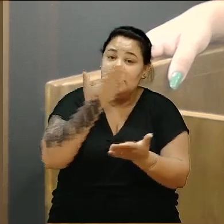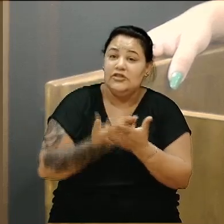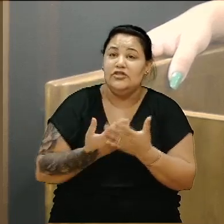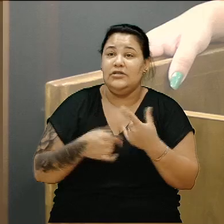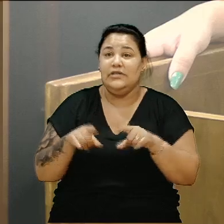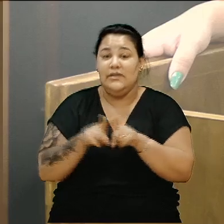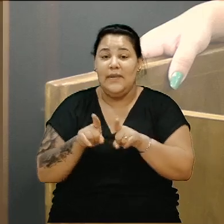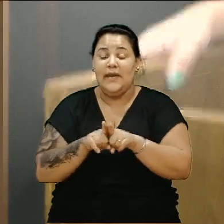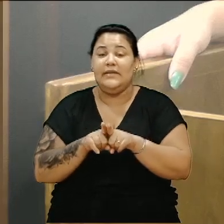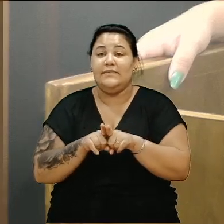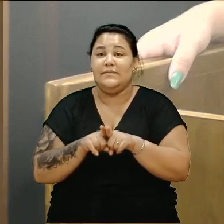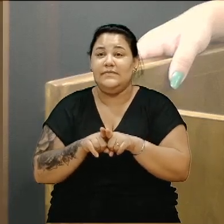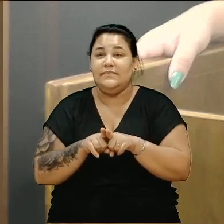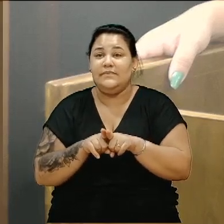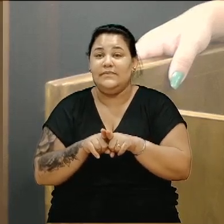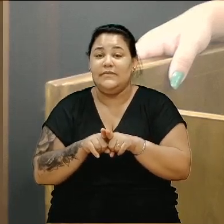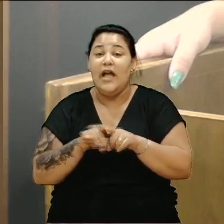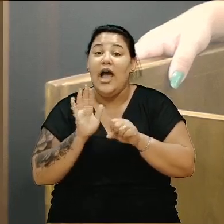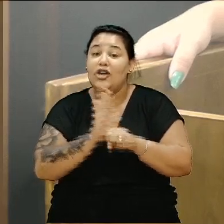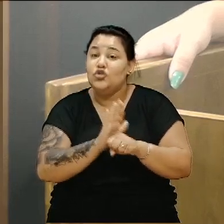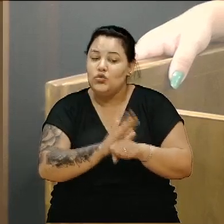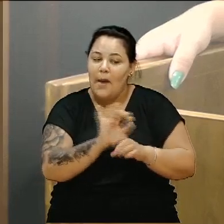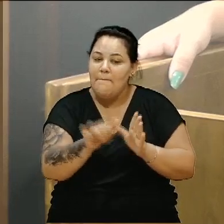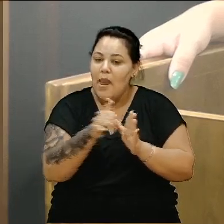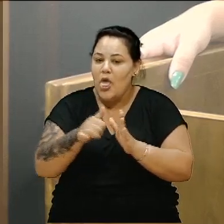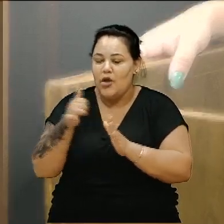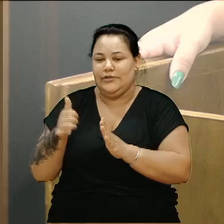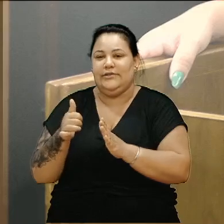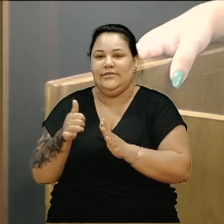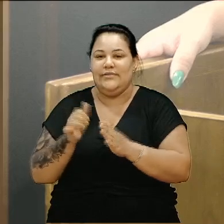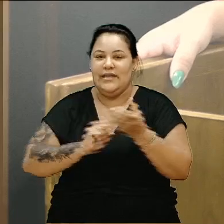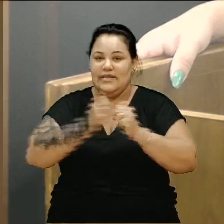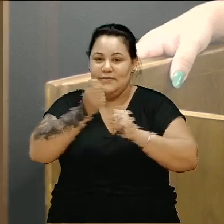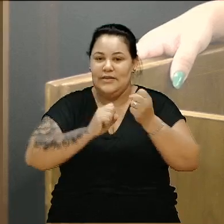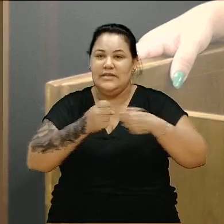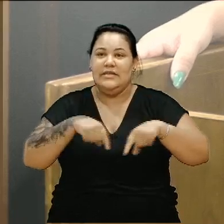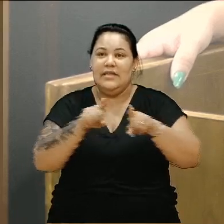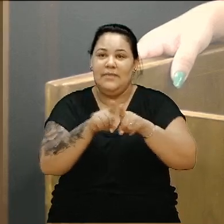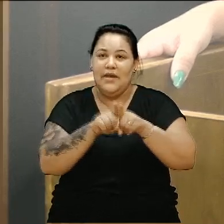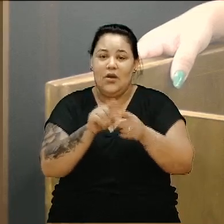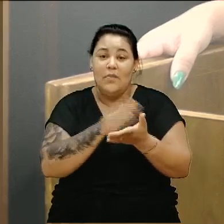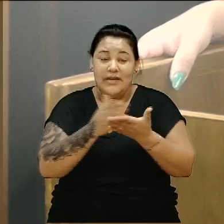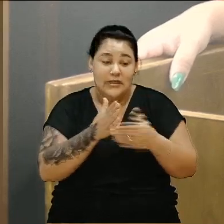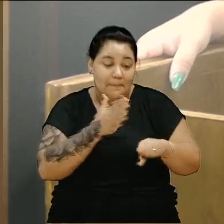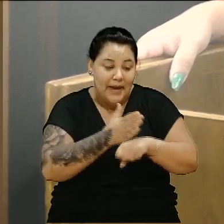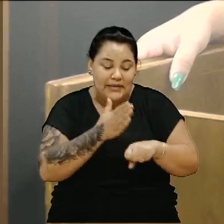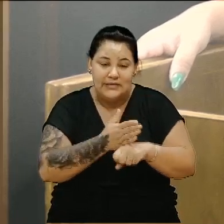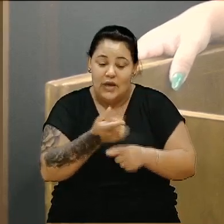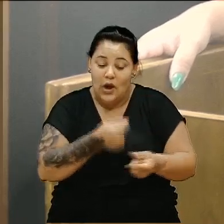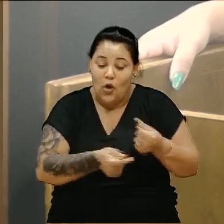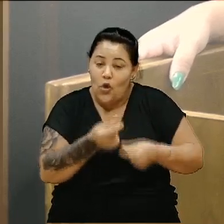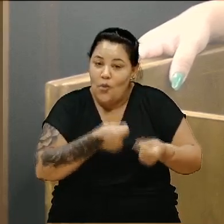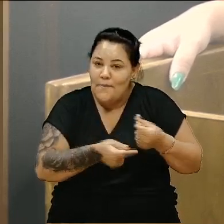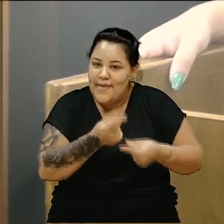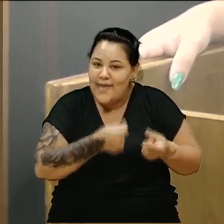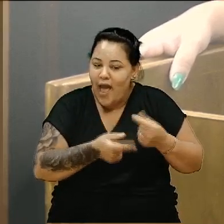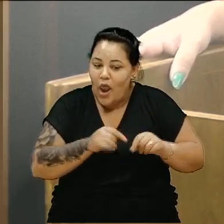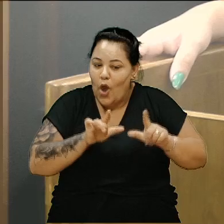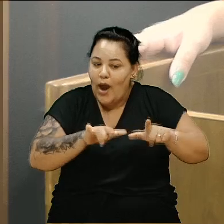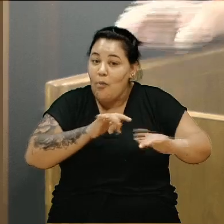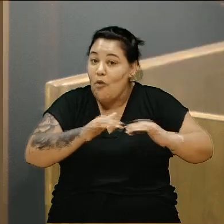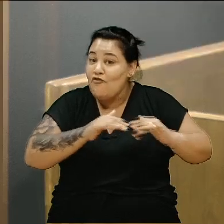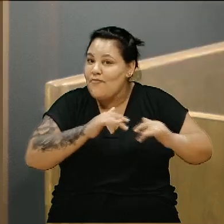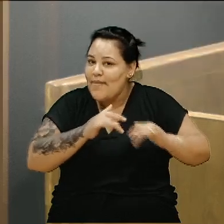gera uma melhoria nas nossas empresas que começam a participar, então a economia local também